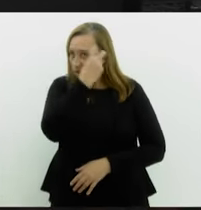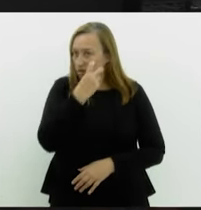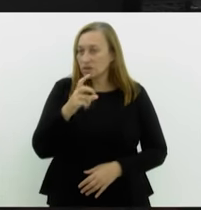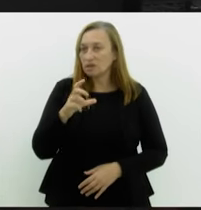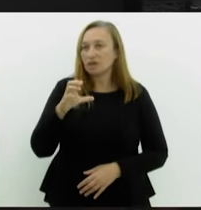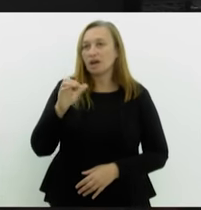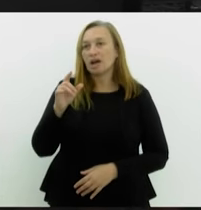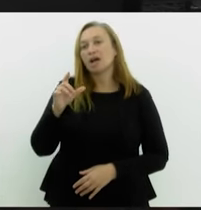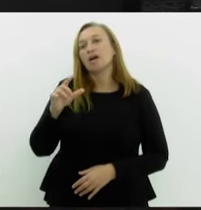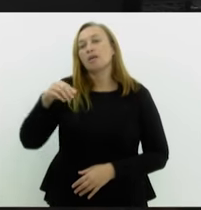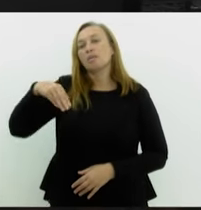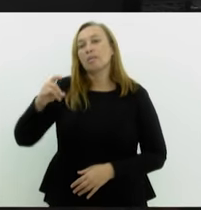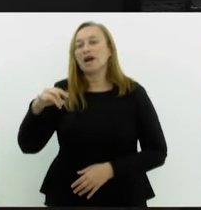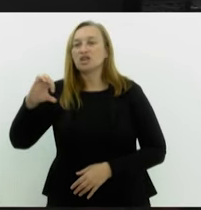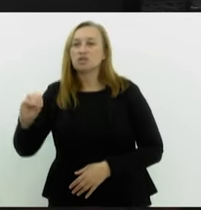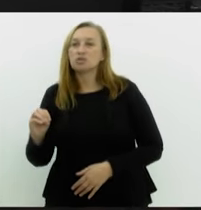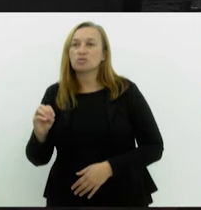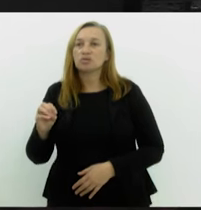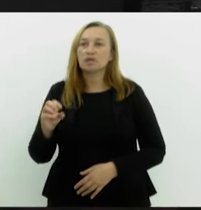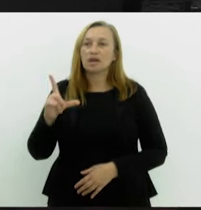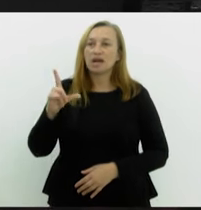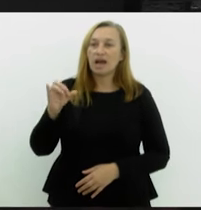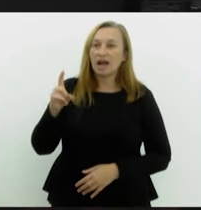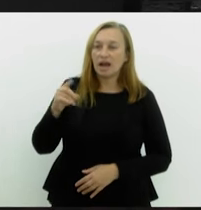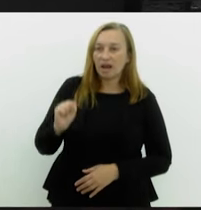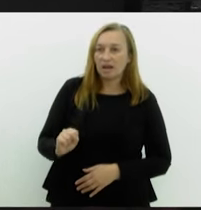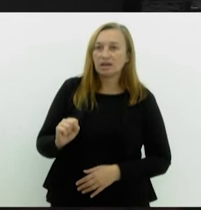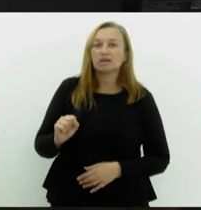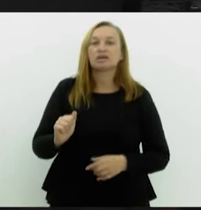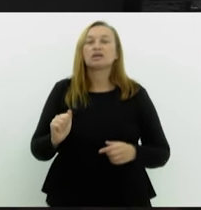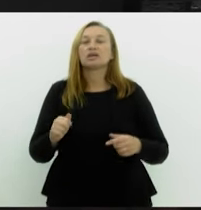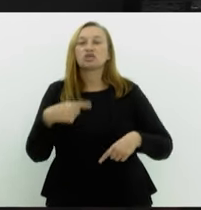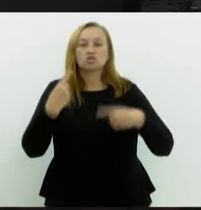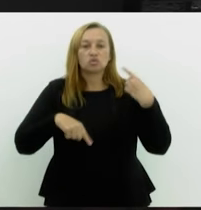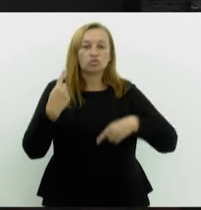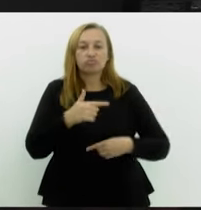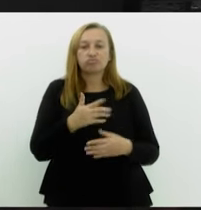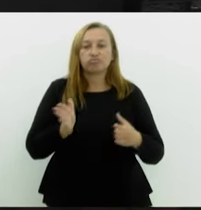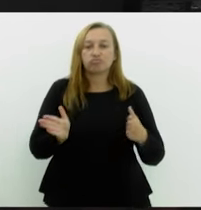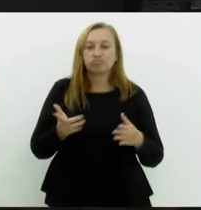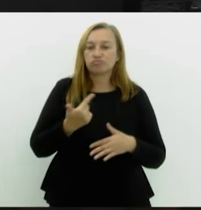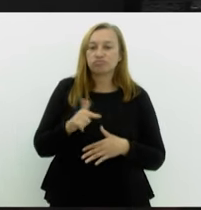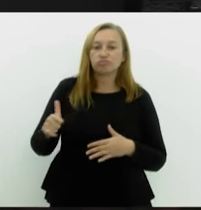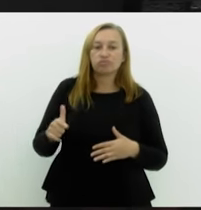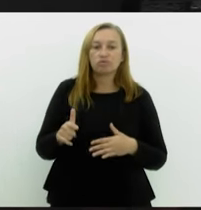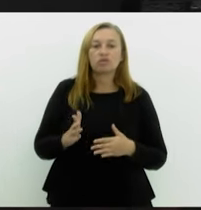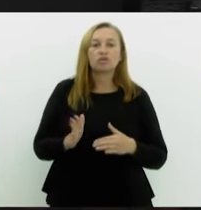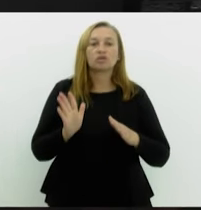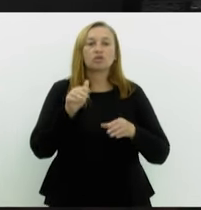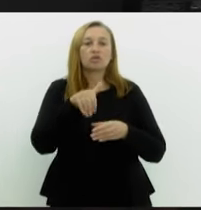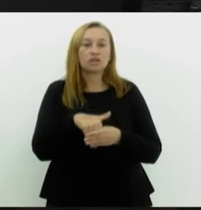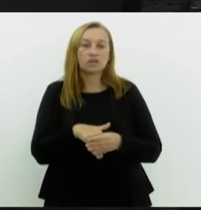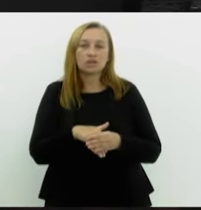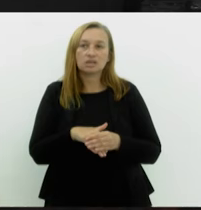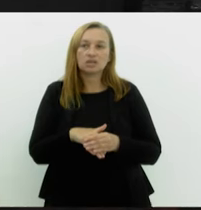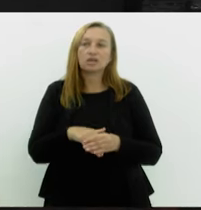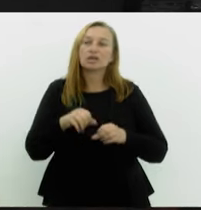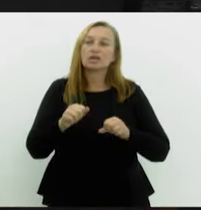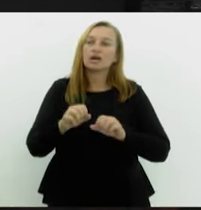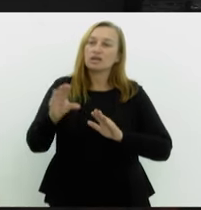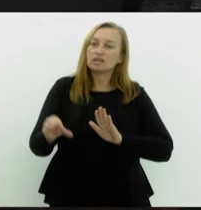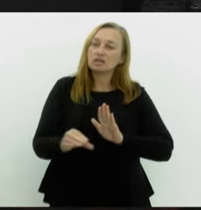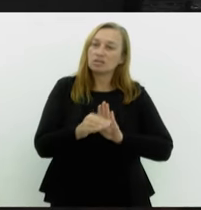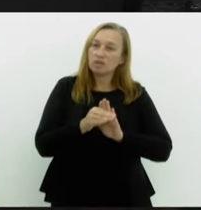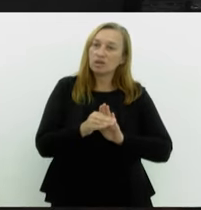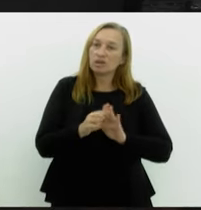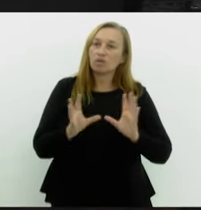Carla Machado. Em discussão. Não havendo quem queira discutir, encerrada a discussão. Em votação, as emendas